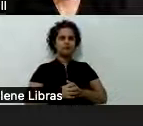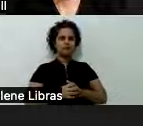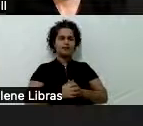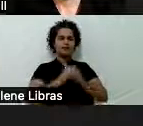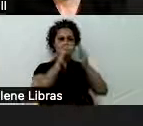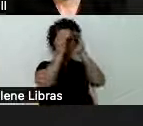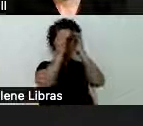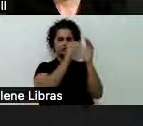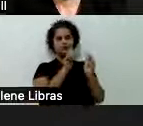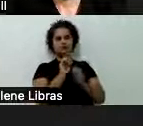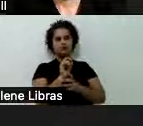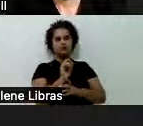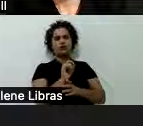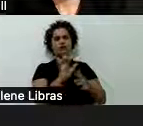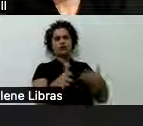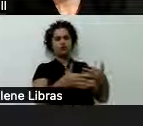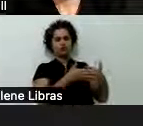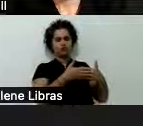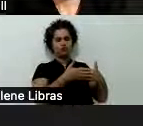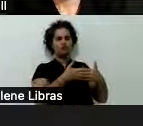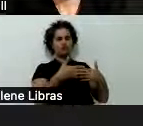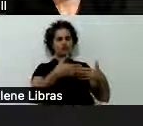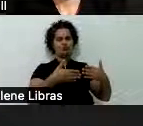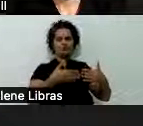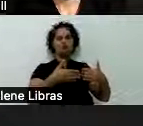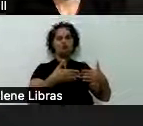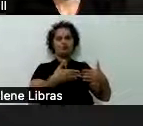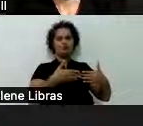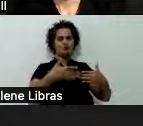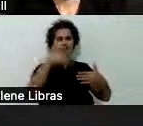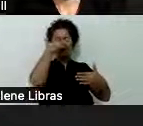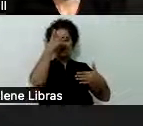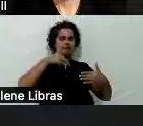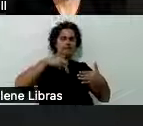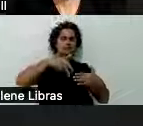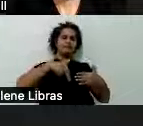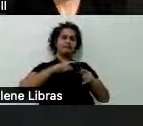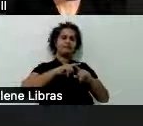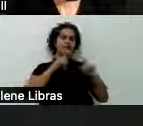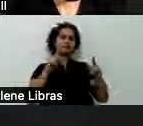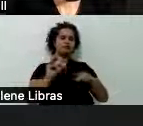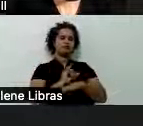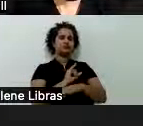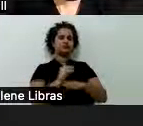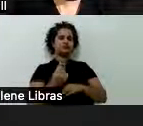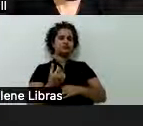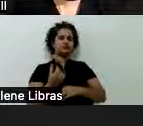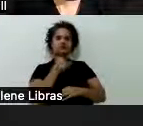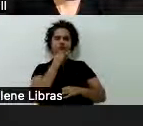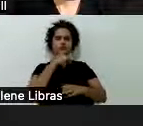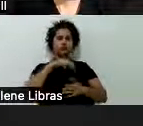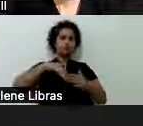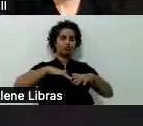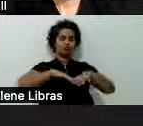respeitando a ideia do fechamento da rua e da transformação desse espaço em espaço de pedestre, porém com elementos de baixo custo, como pintura no